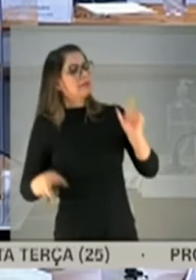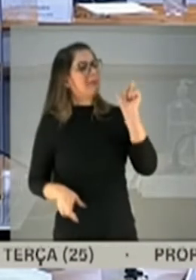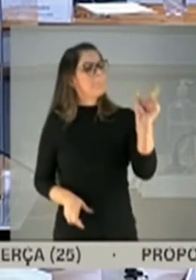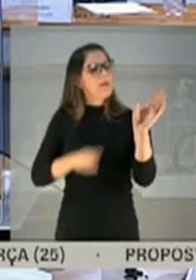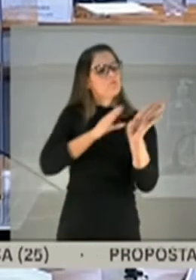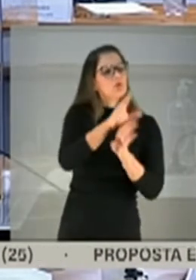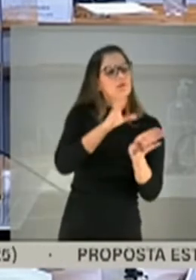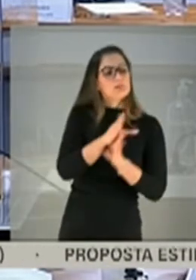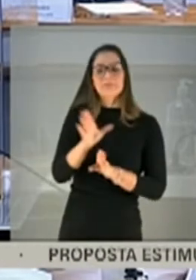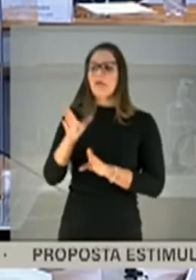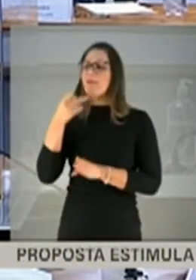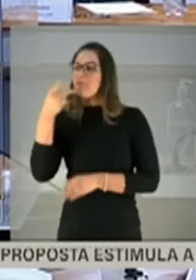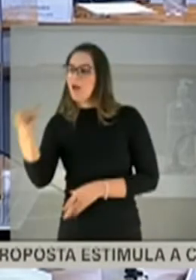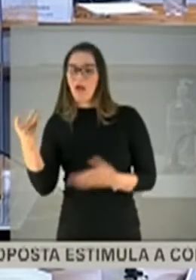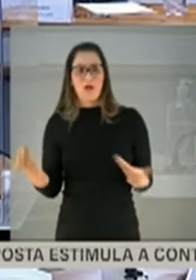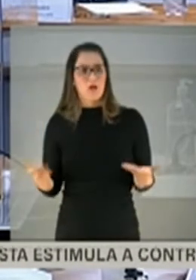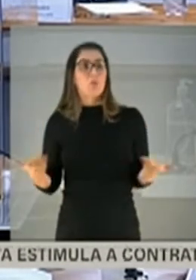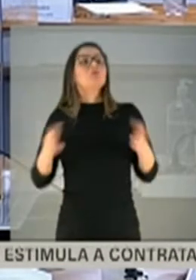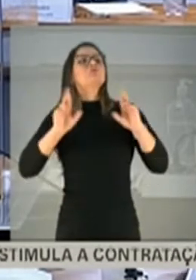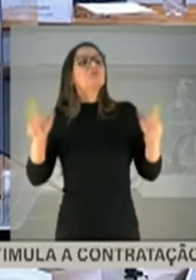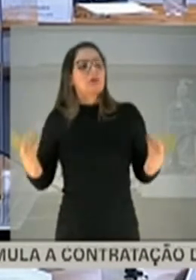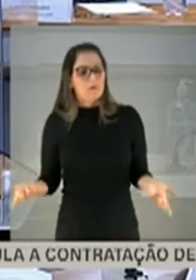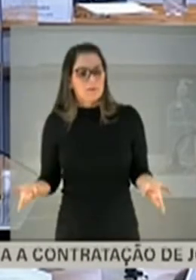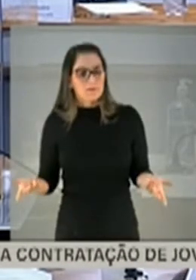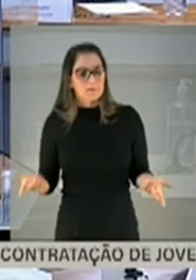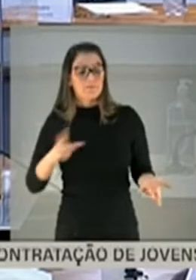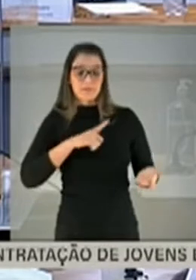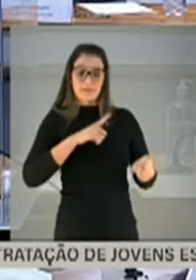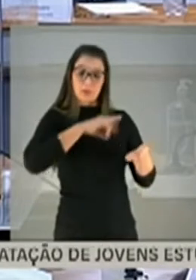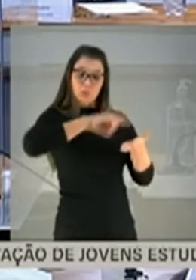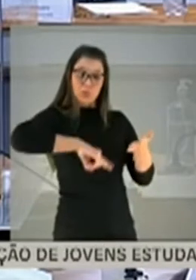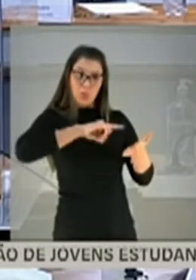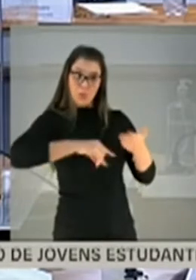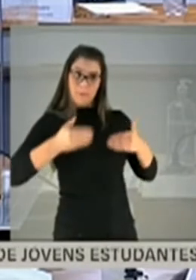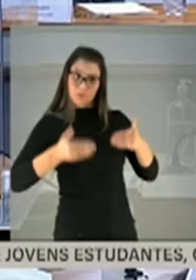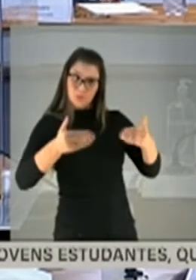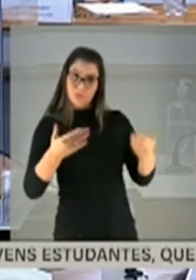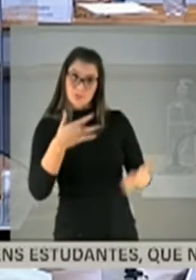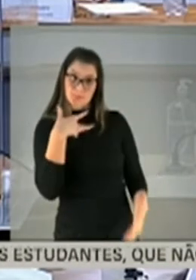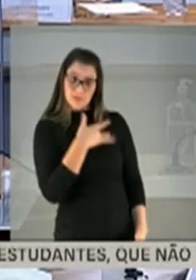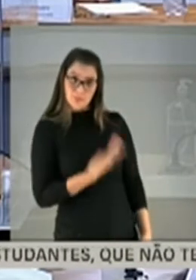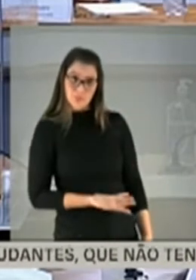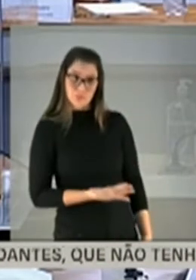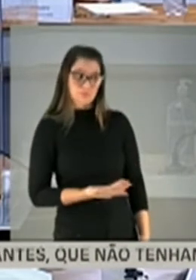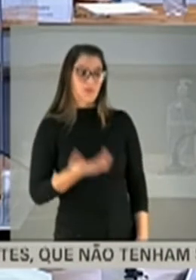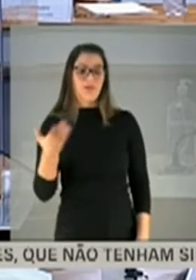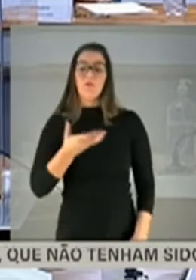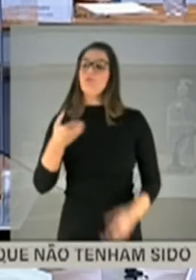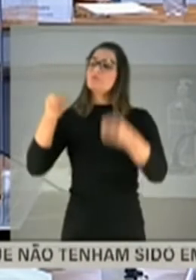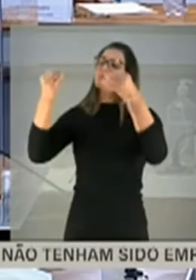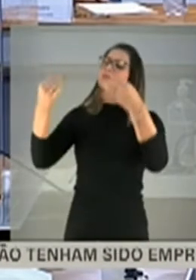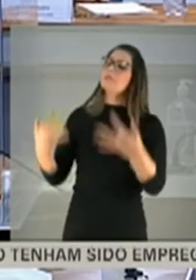recomendar e orientar? Orientação é um documento do Ministério. Existe um documento, não, não, falando uma norma técnica, não, senador. Pois é, eu queria que a senhora me